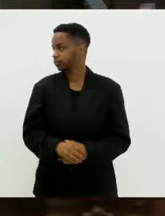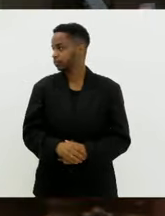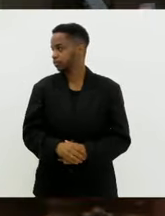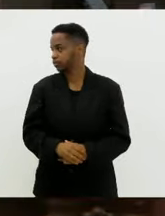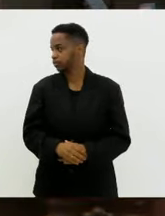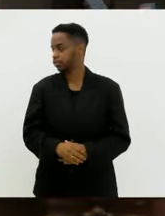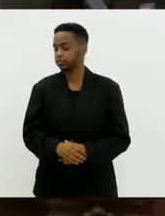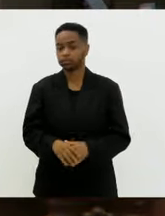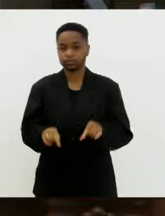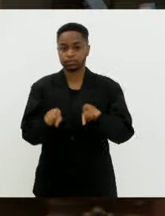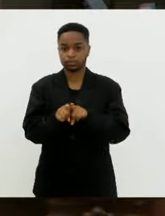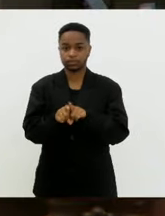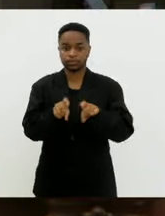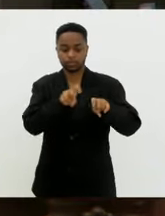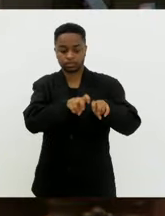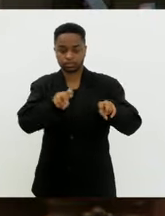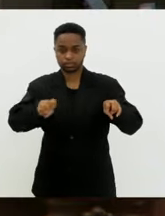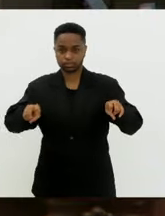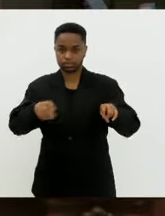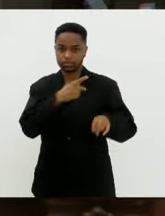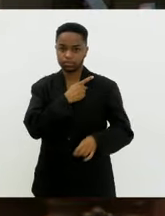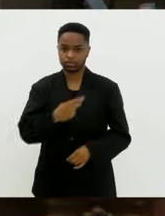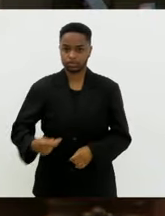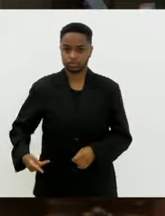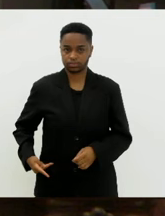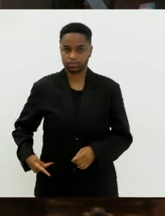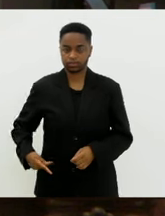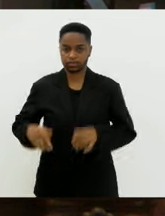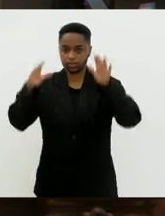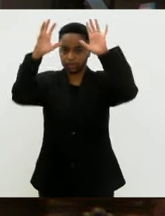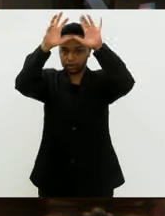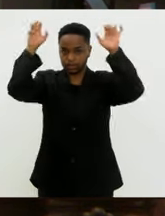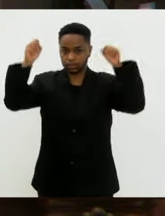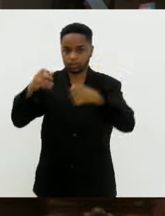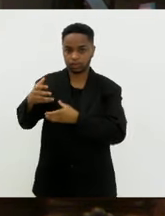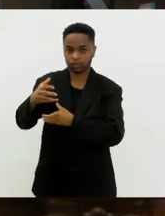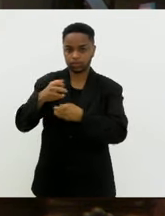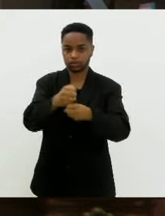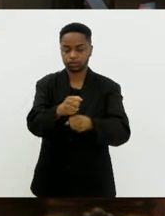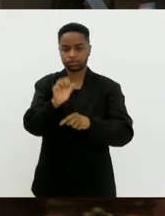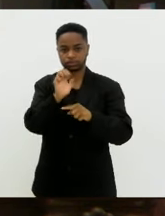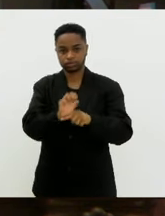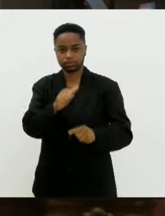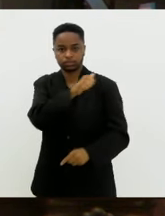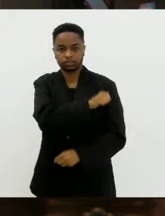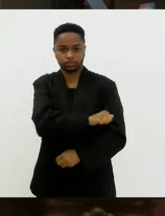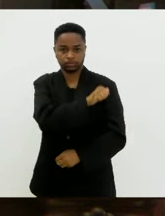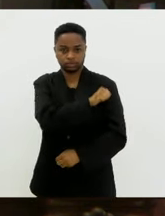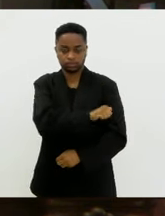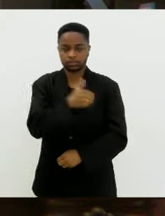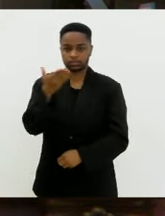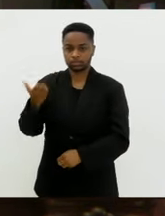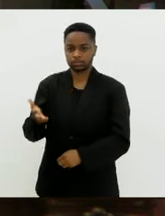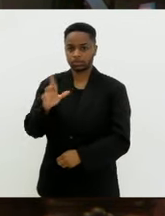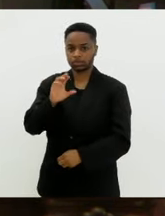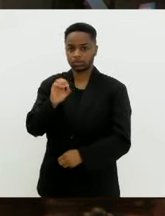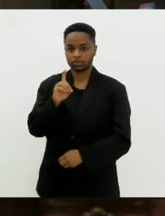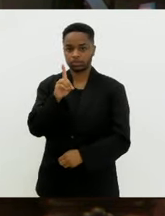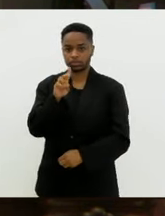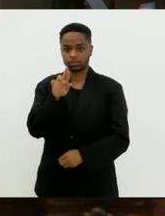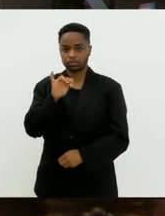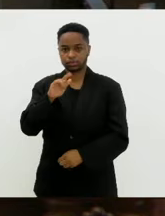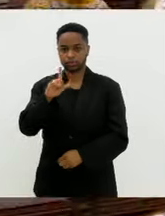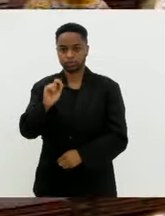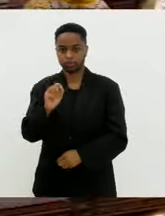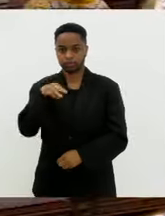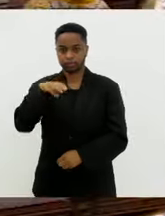Também compondo a mesa, o presidente do Tribunal de Contas do Estado do Rio de Janeiro, doutor Rodrigo Melo do